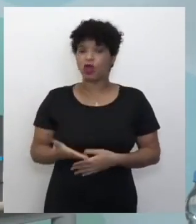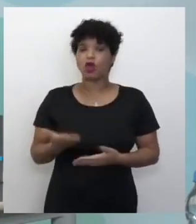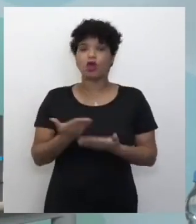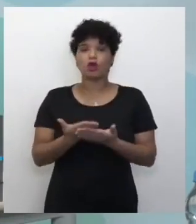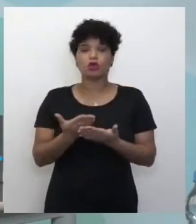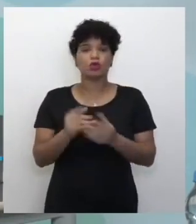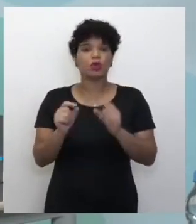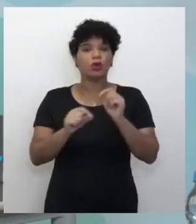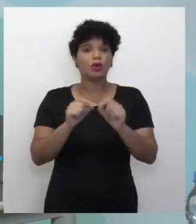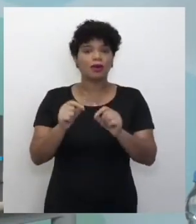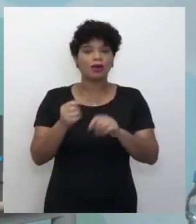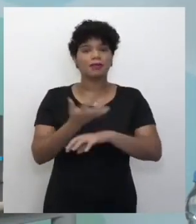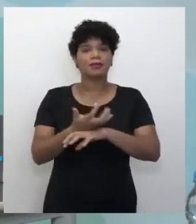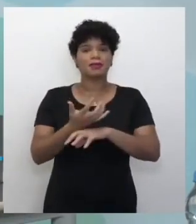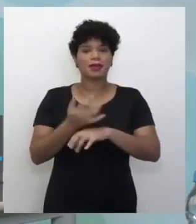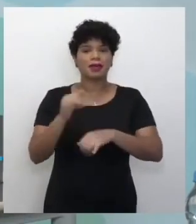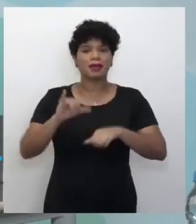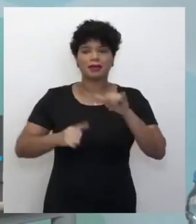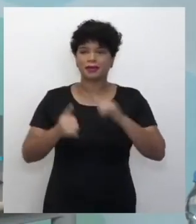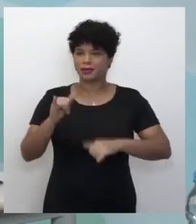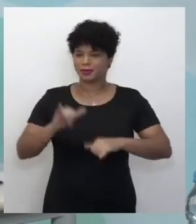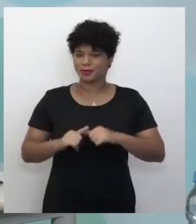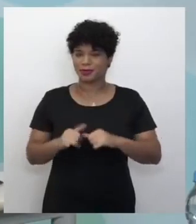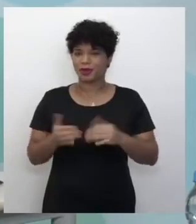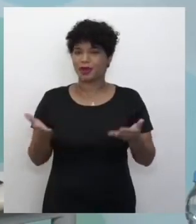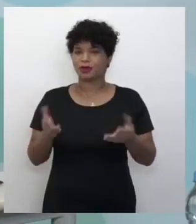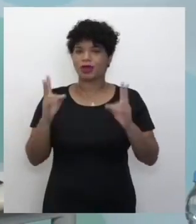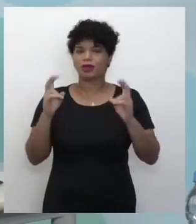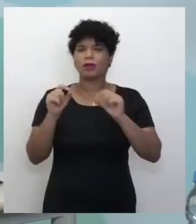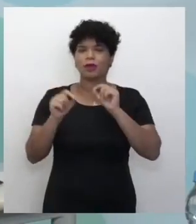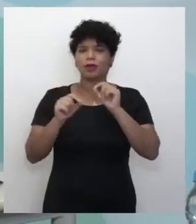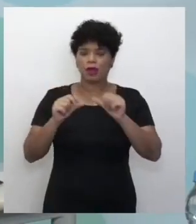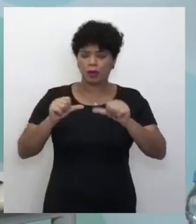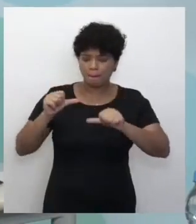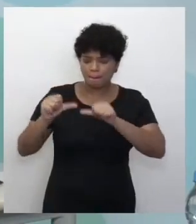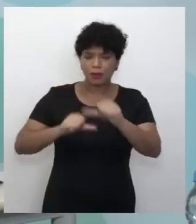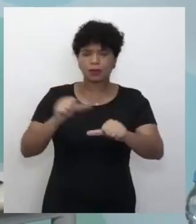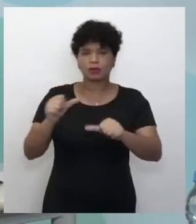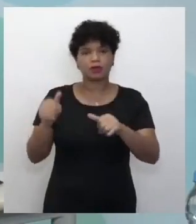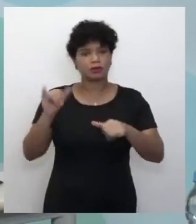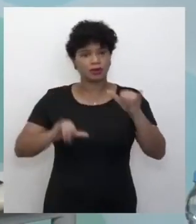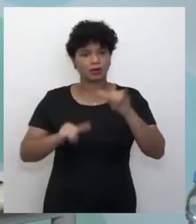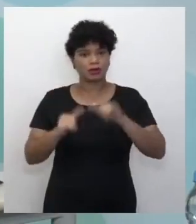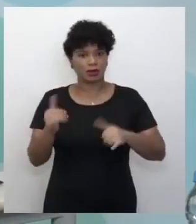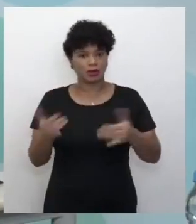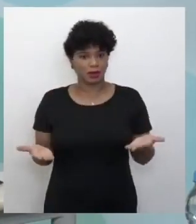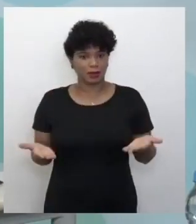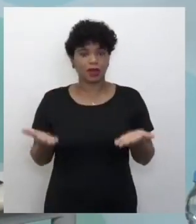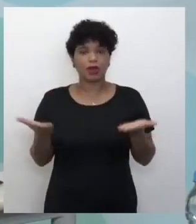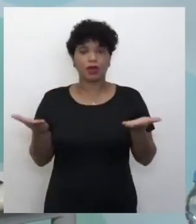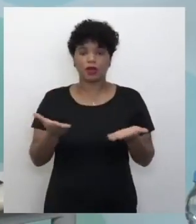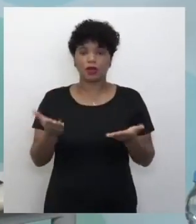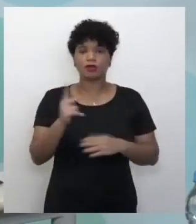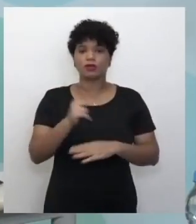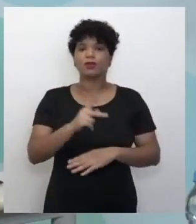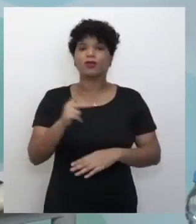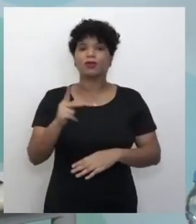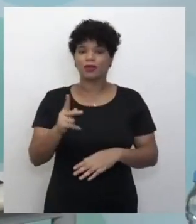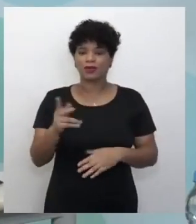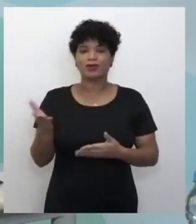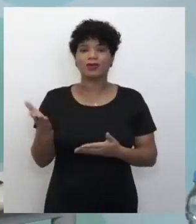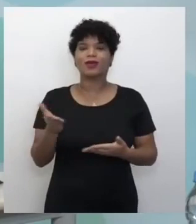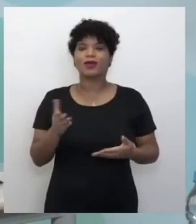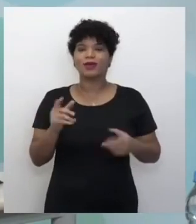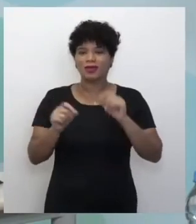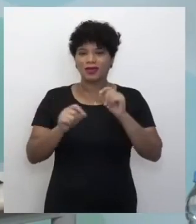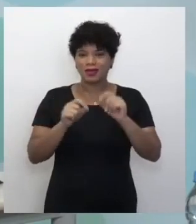Química. O tema da nossa aula de hoje é transformações químicas. E para ministrar essa nossa aula, nós contaremos hoje com a